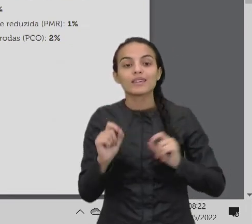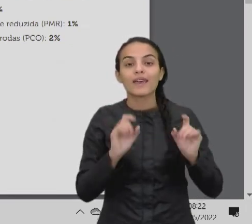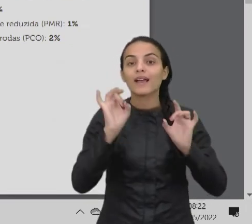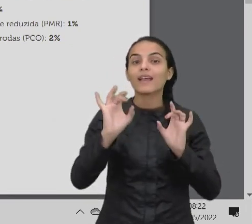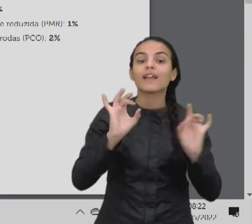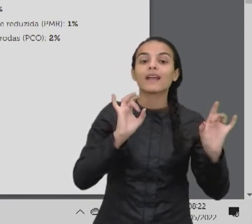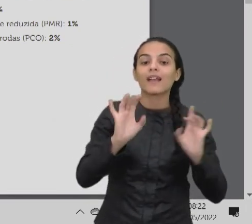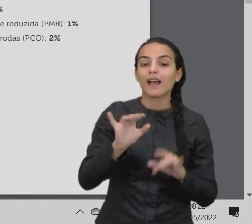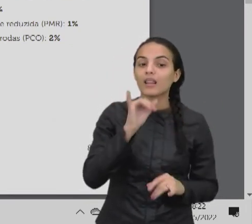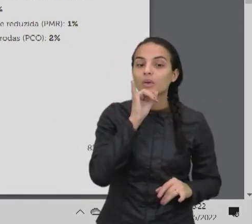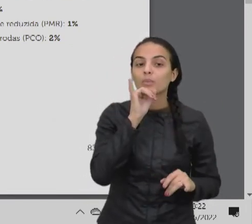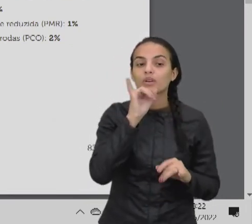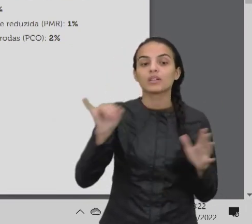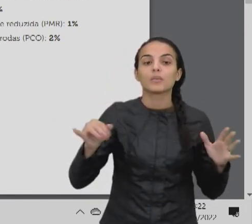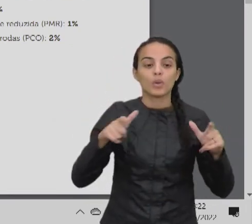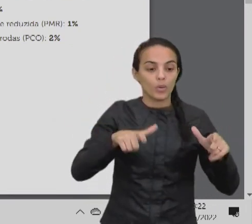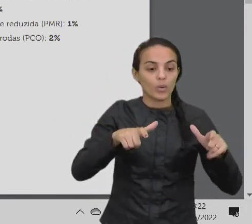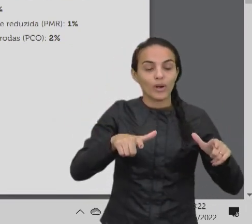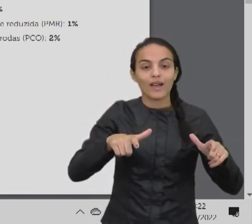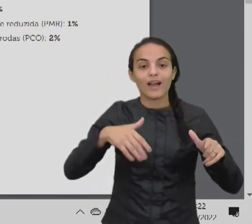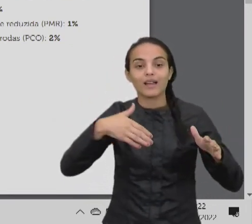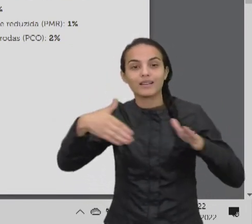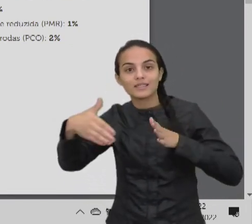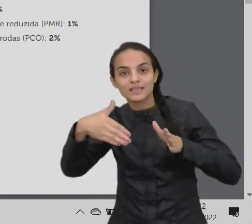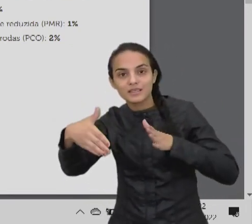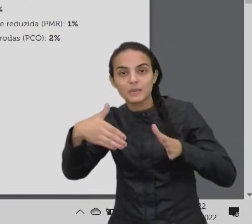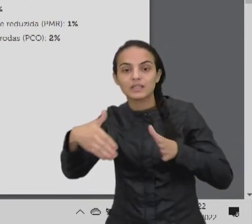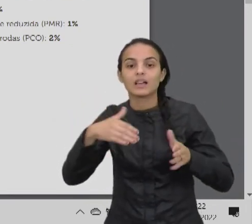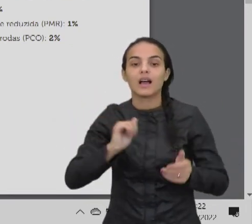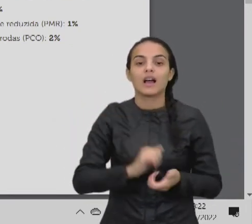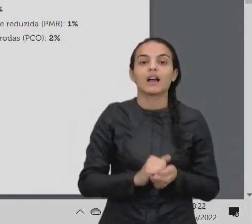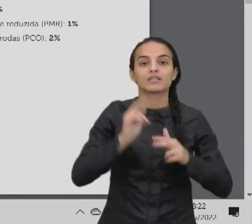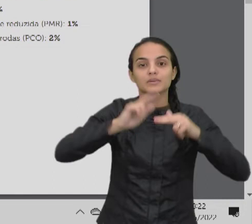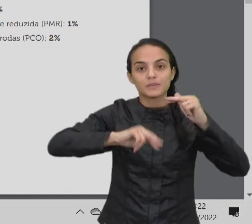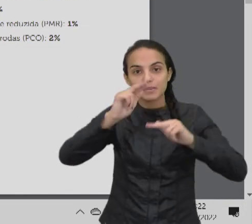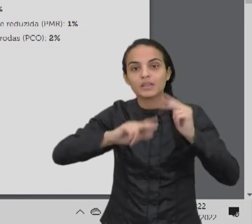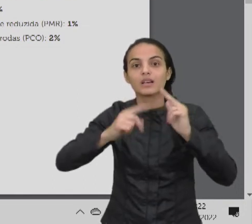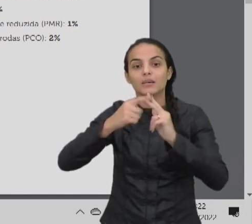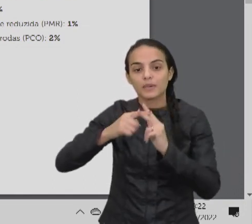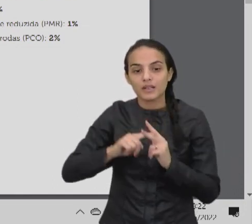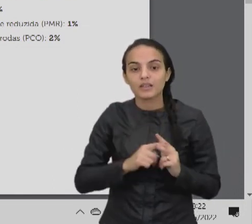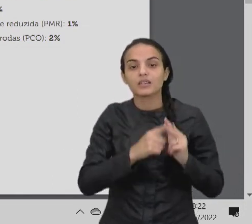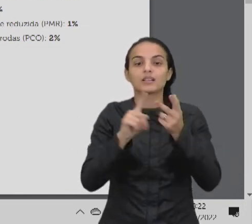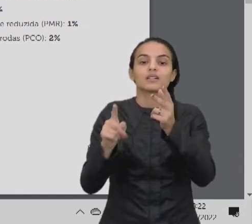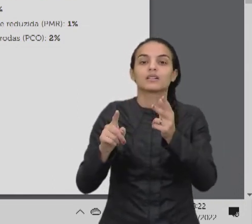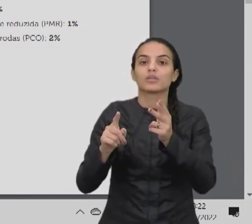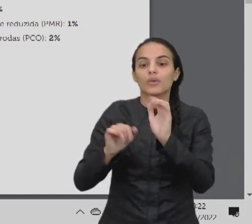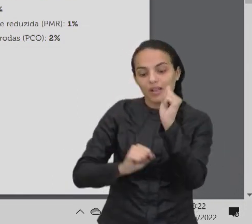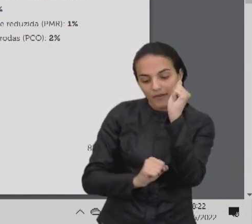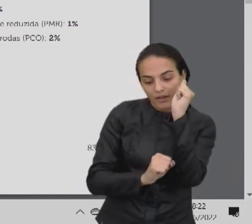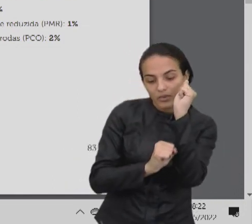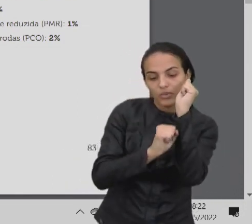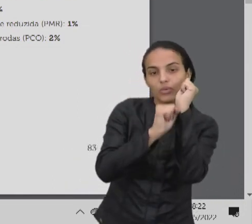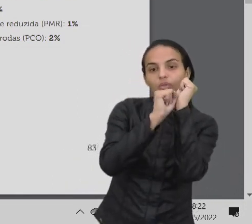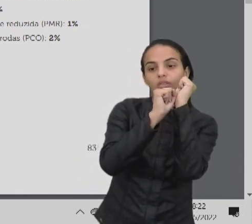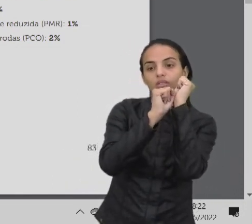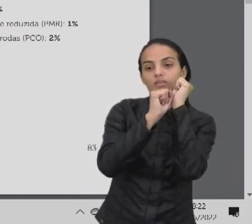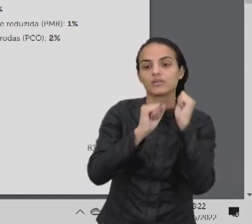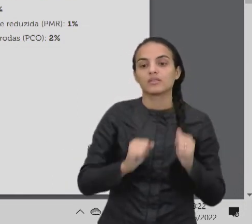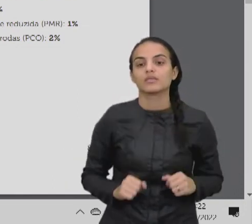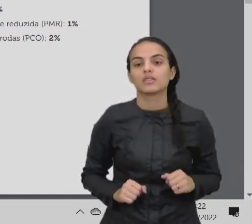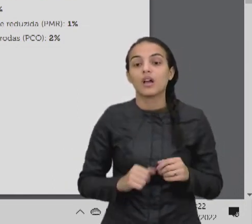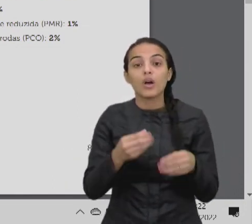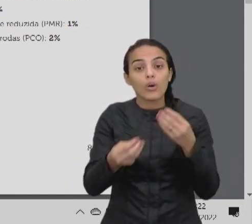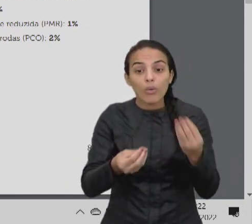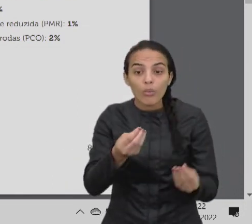coisa, ó, rota acessível para acessibilidade, tá? Equipamento mecânico, ó, o elevador, né? Ó, como